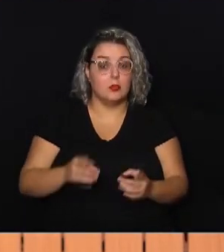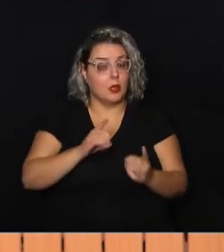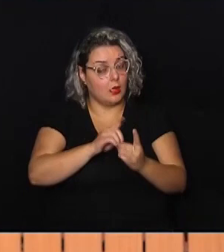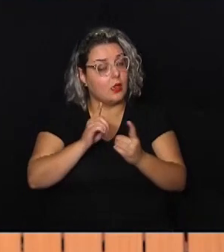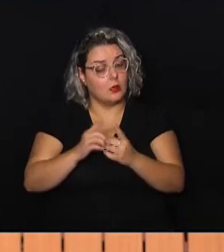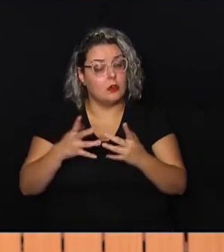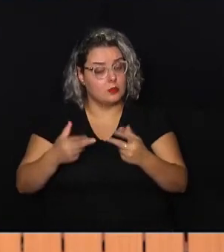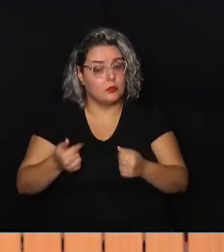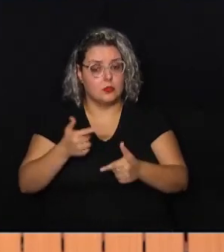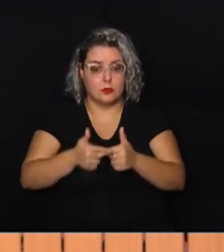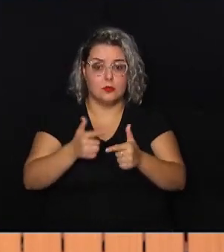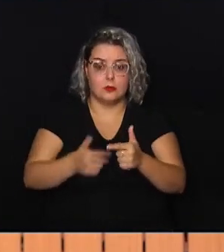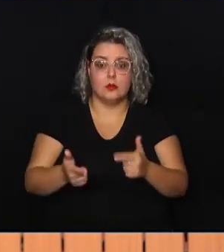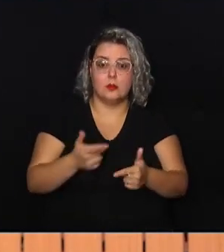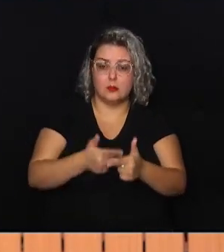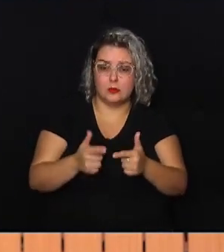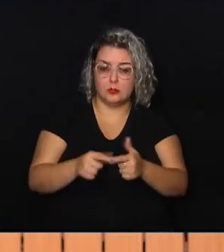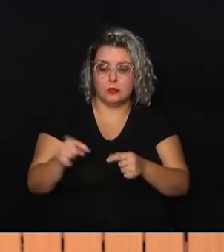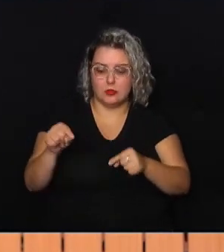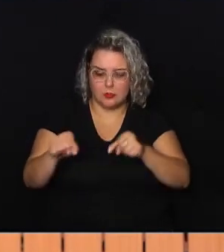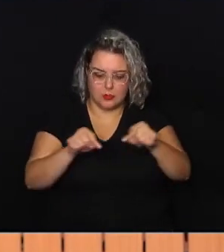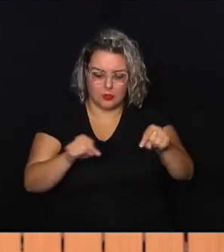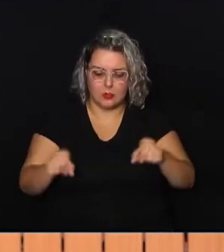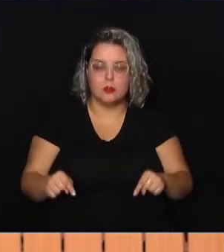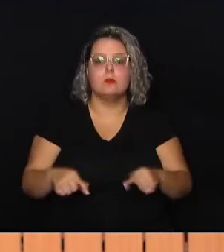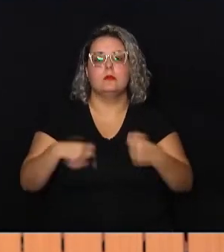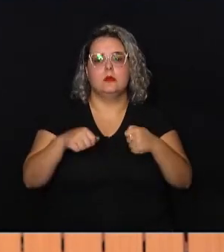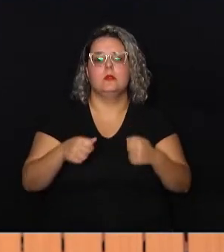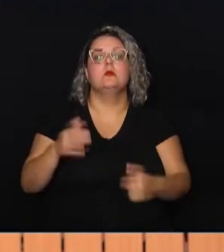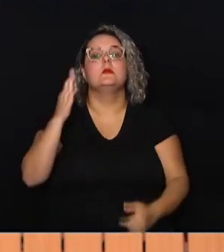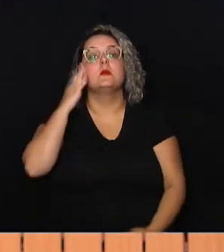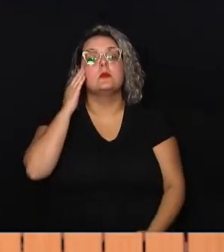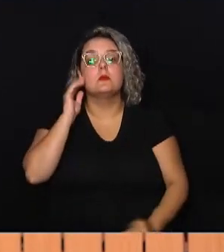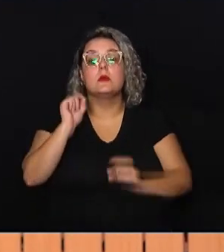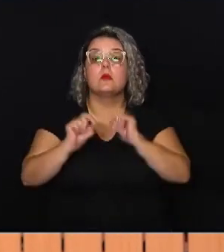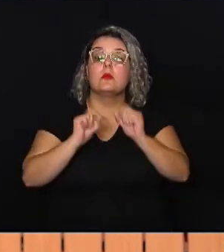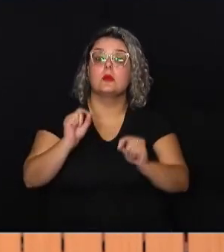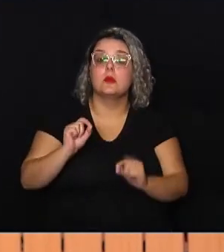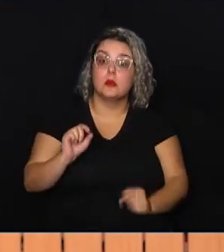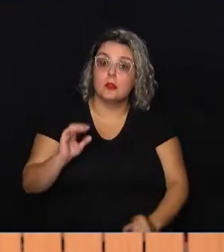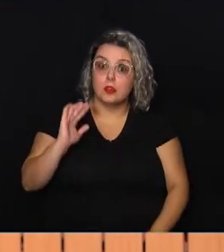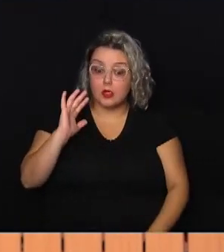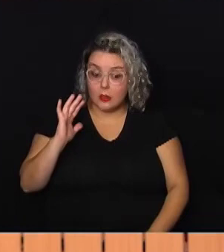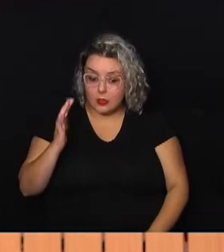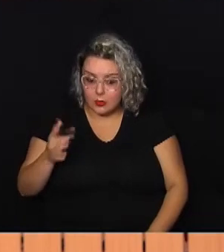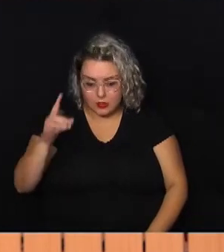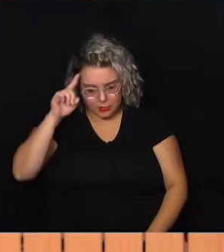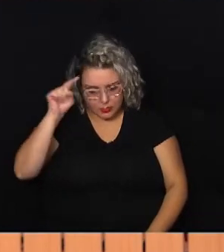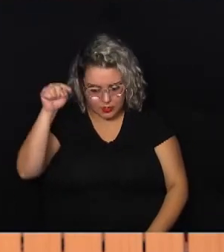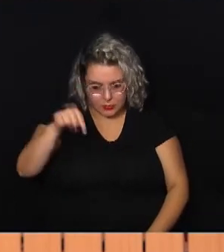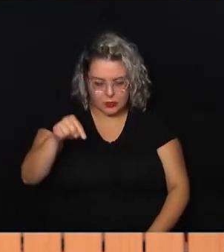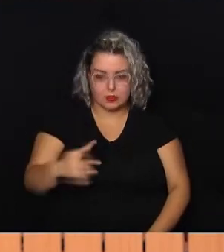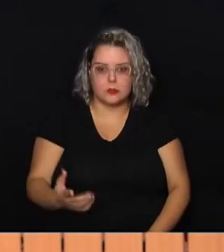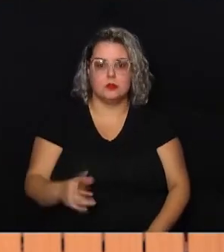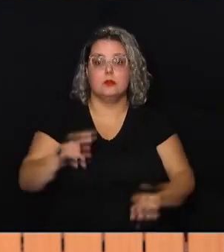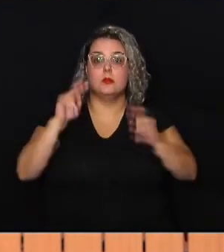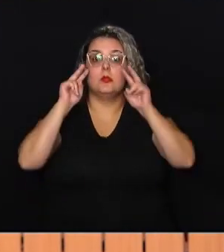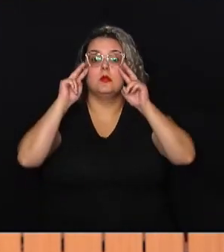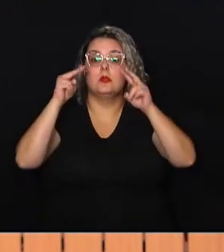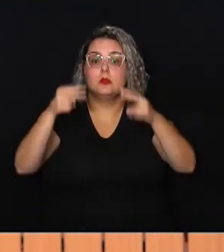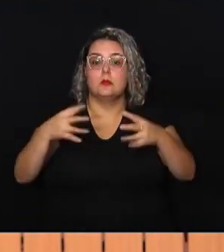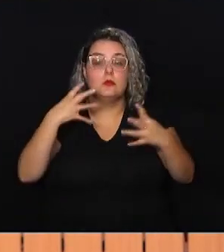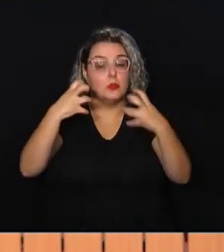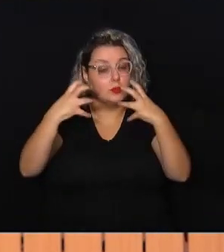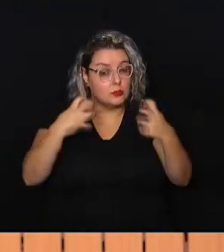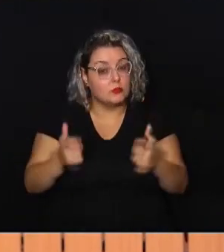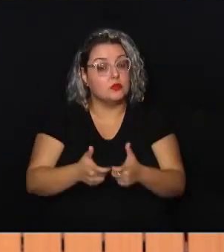os problemas pontuais a gente tem que discutir pontualmente, saber exatamente o que aconteceu nesse dia. A gente reconhece que o estresse é